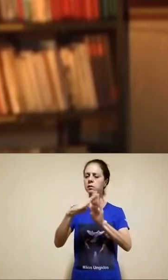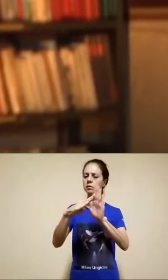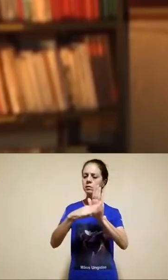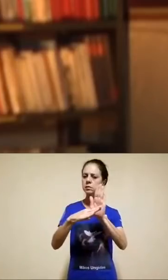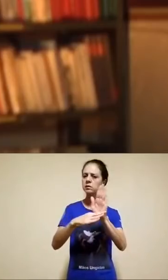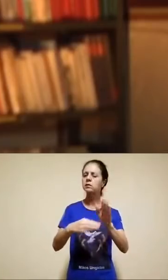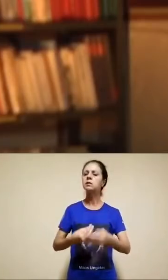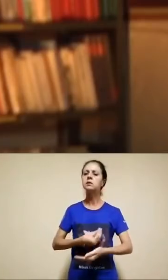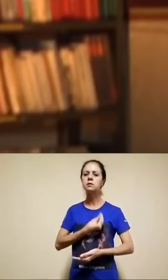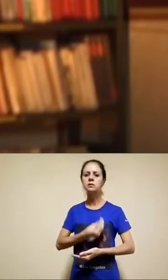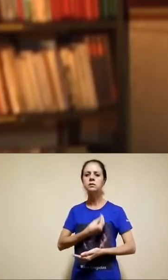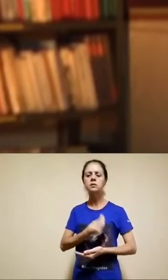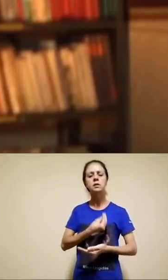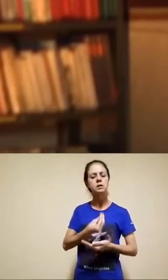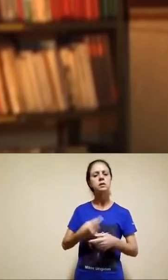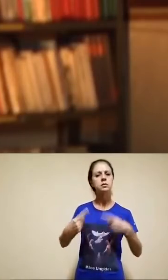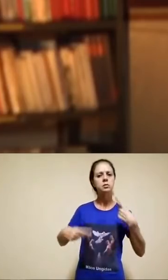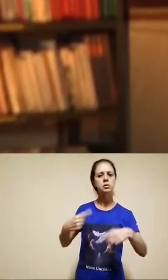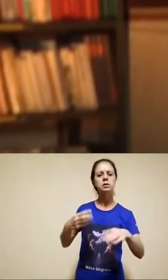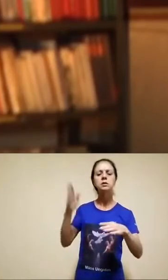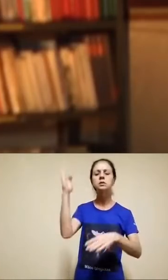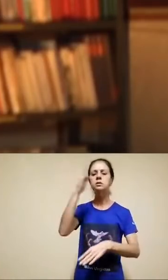reforma política é